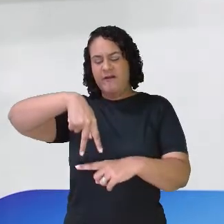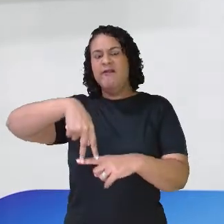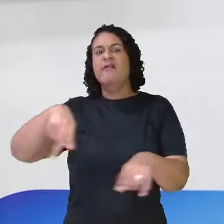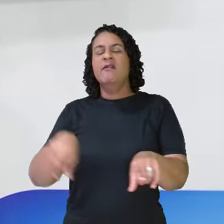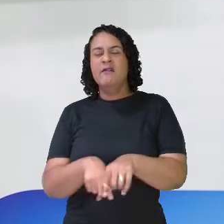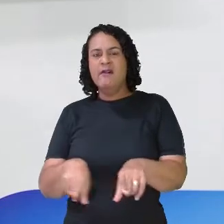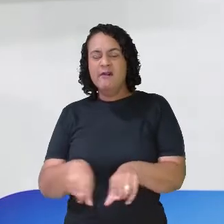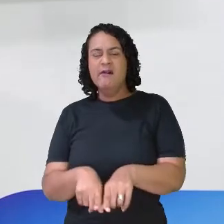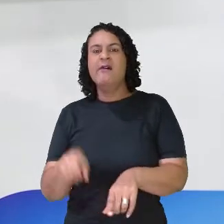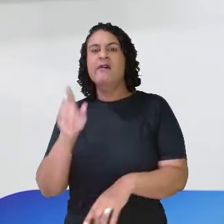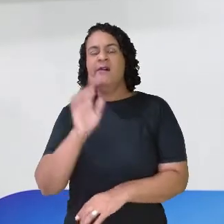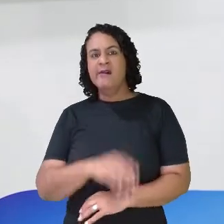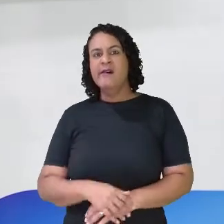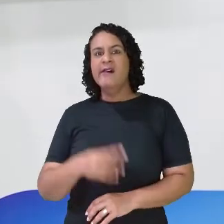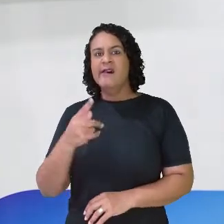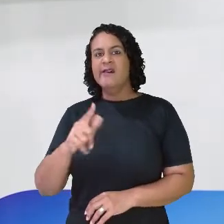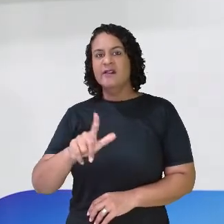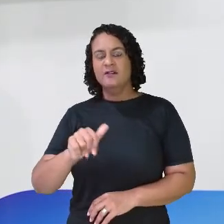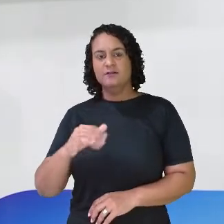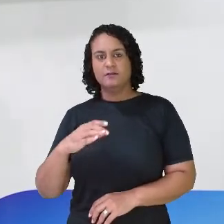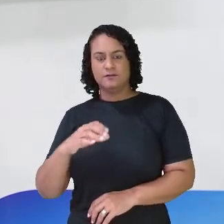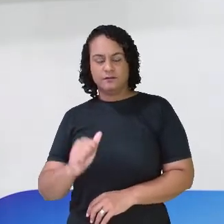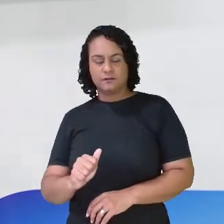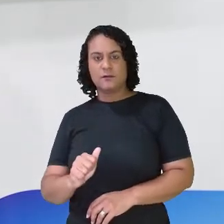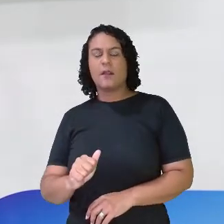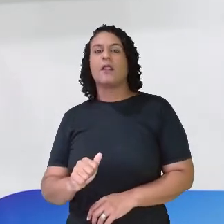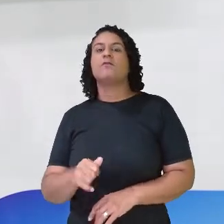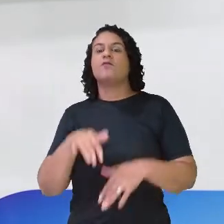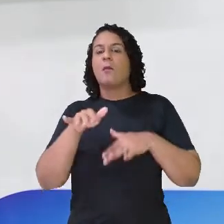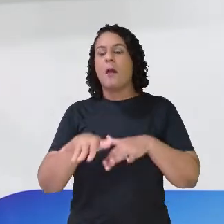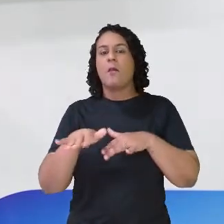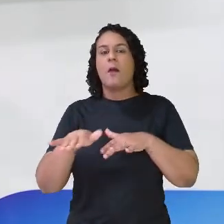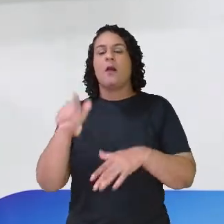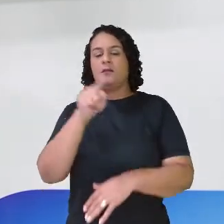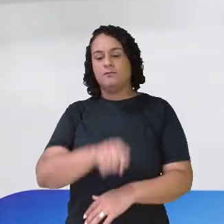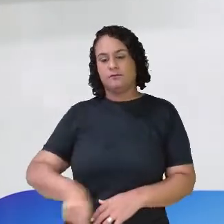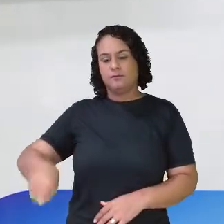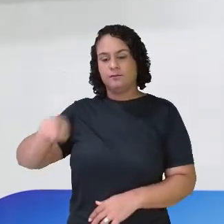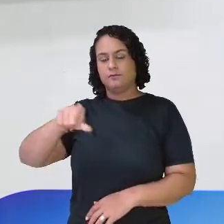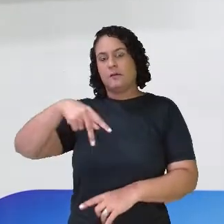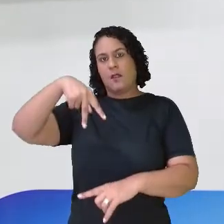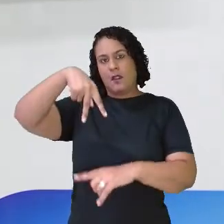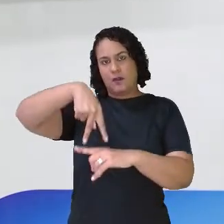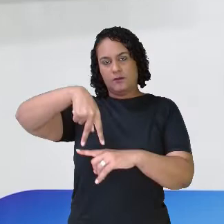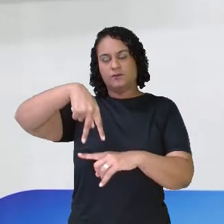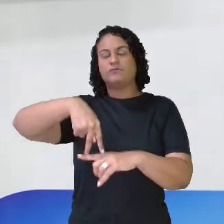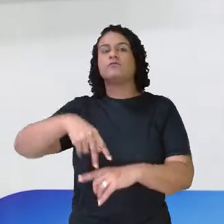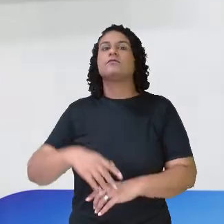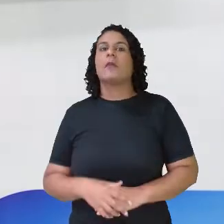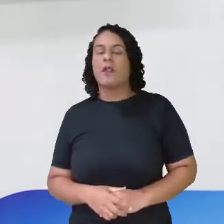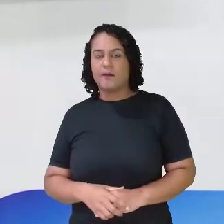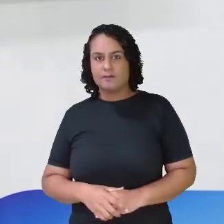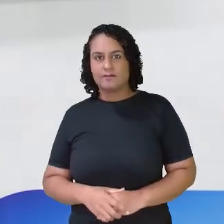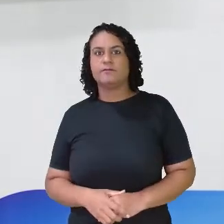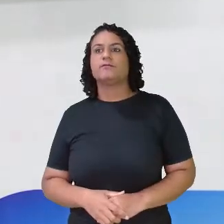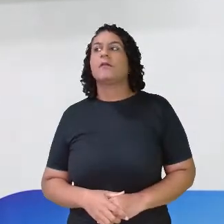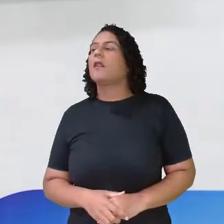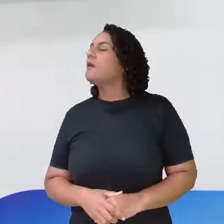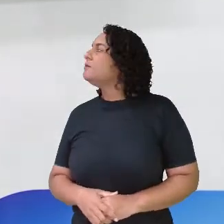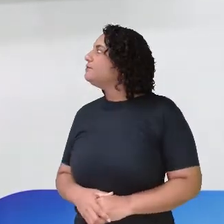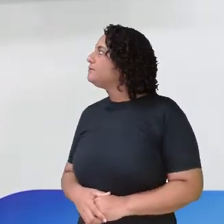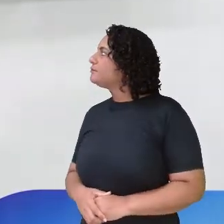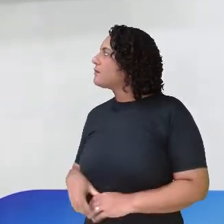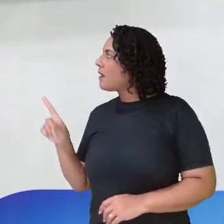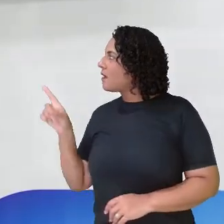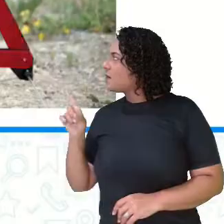placa de trânsito em forma de triângulo. Triângulo, forma geométrica